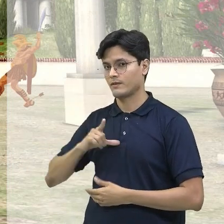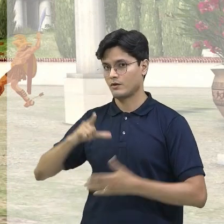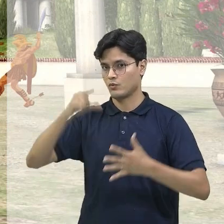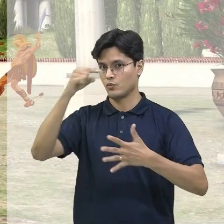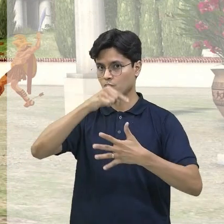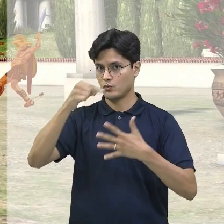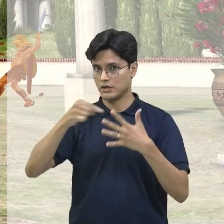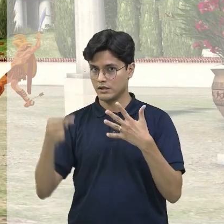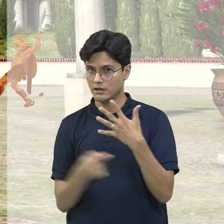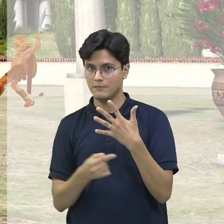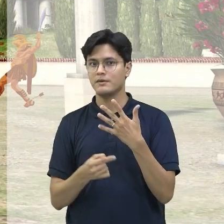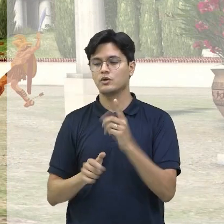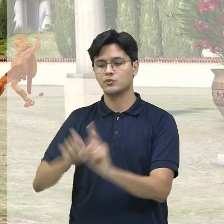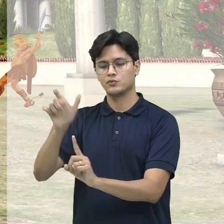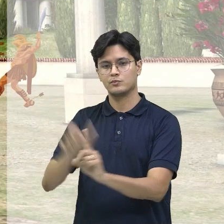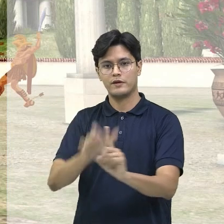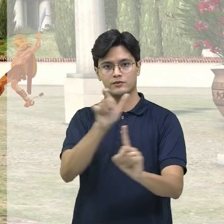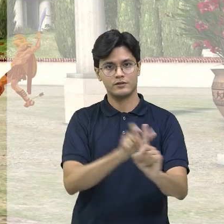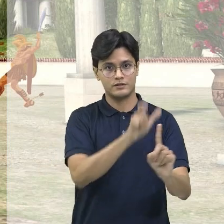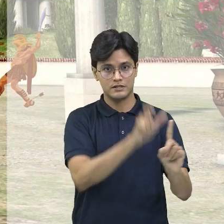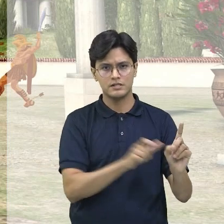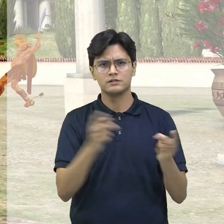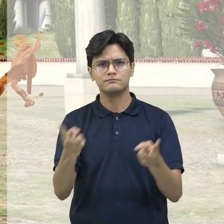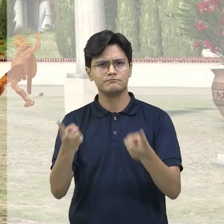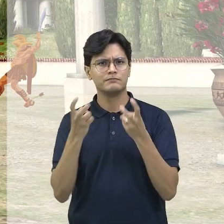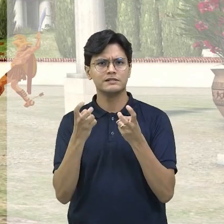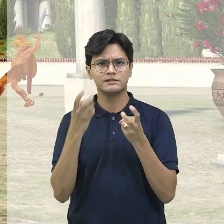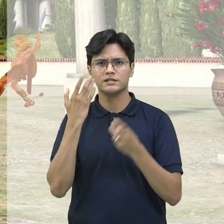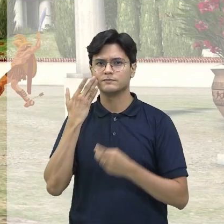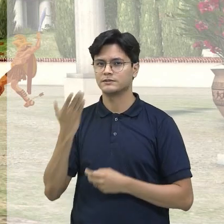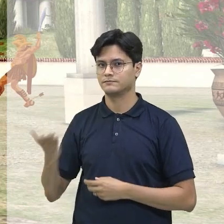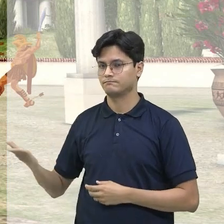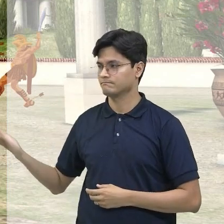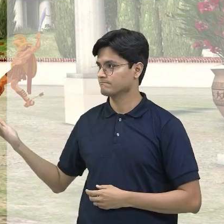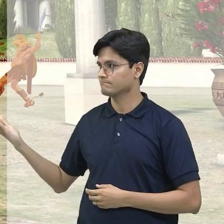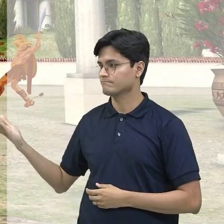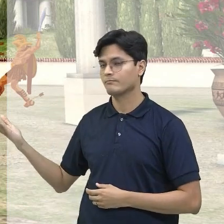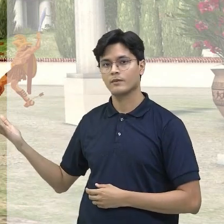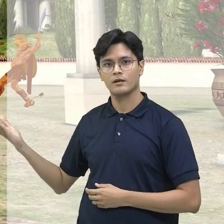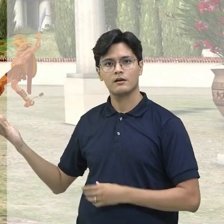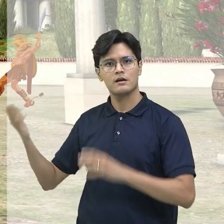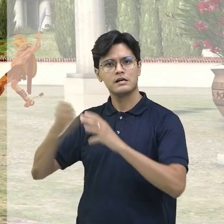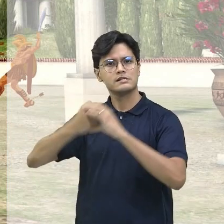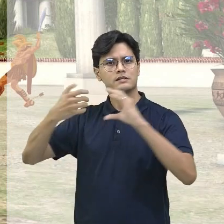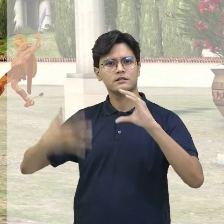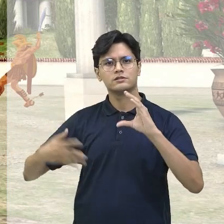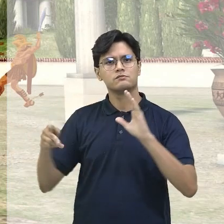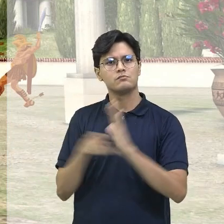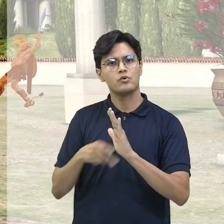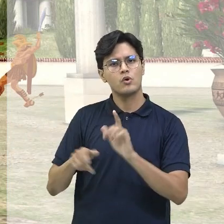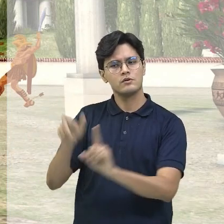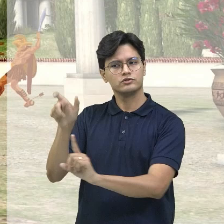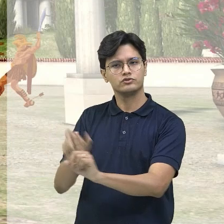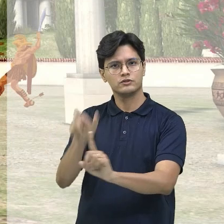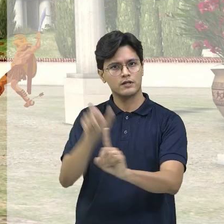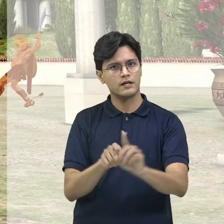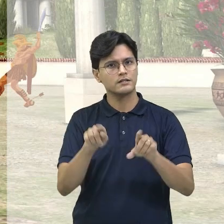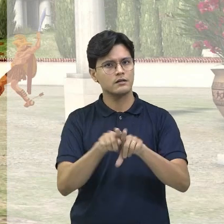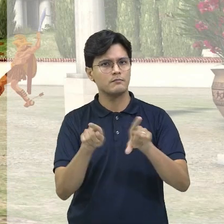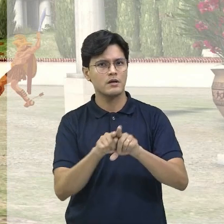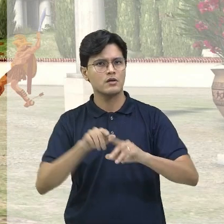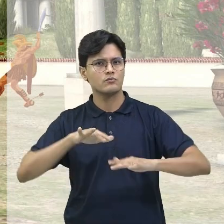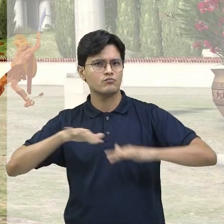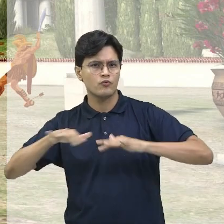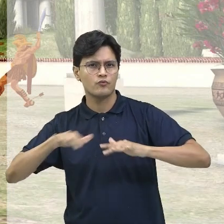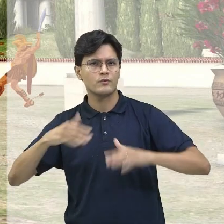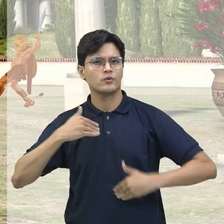com os nossos personagens. Observem aí, olhando a característica de cada um, o movimento de cada um, realmente